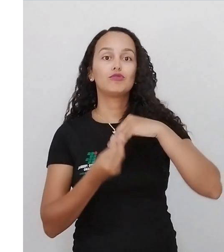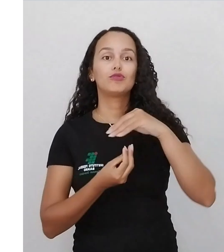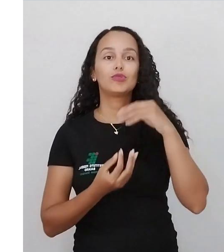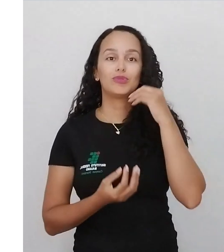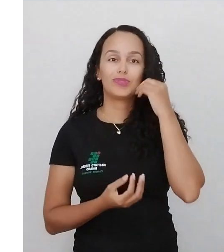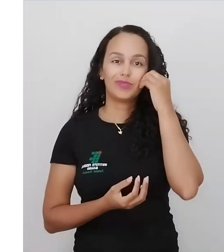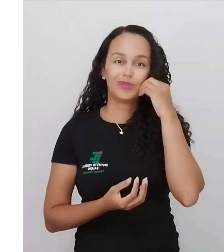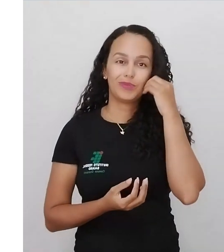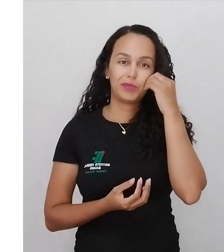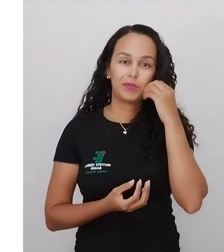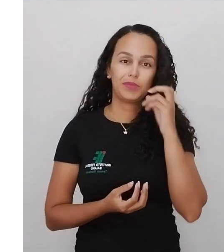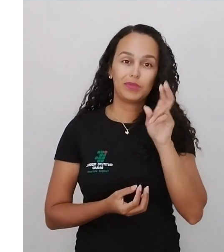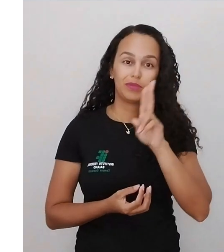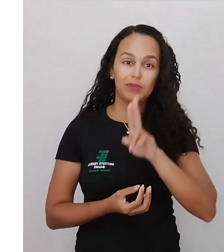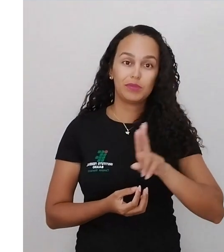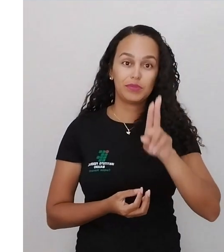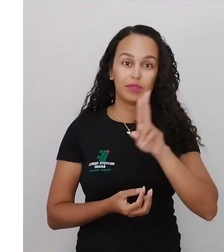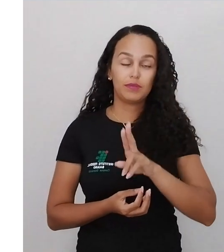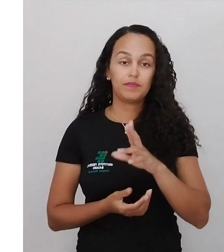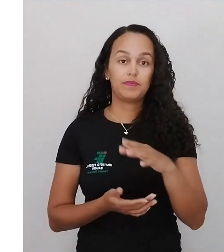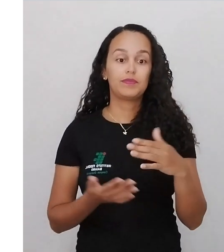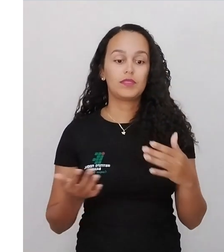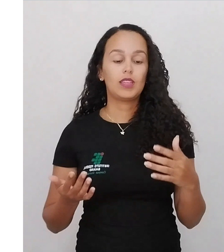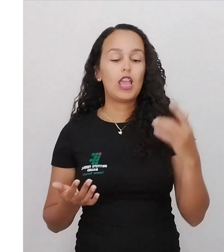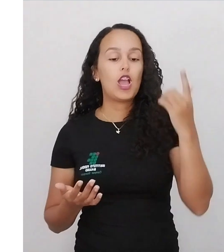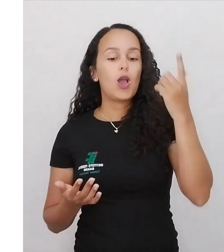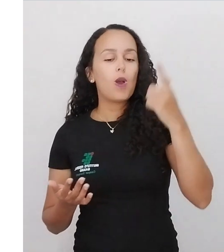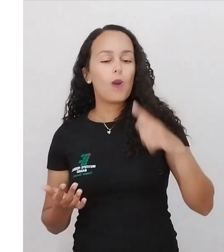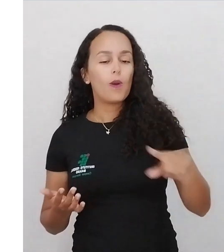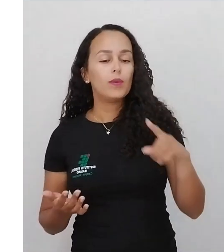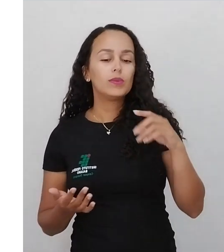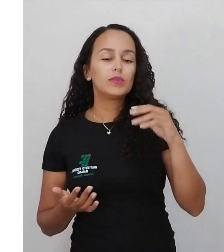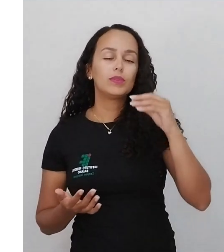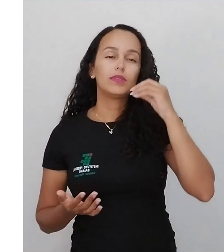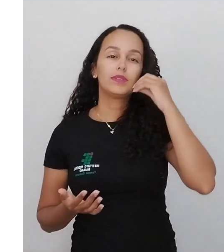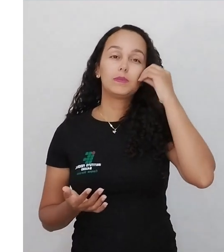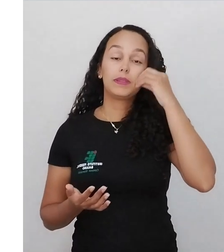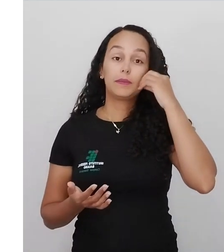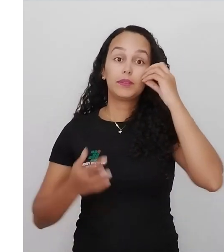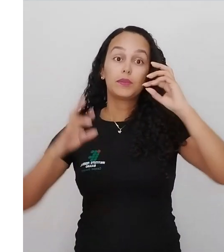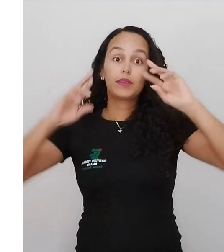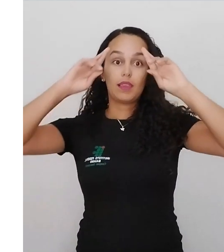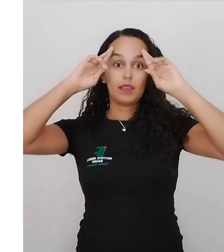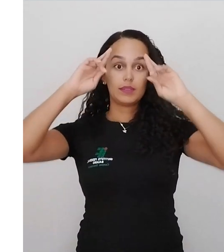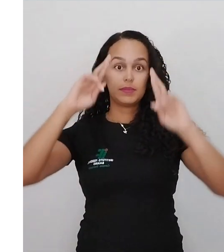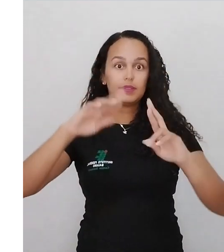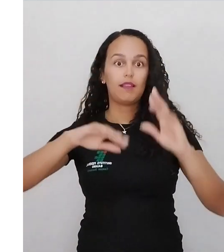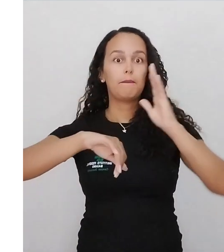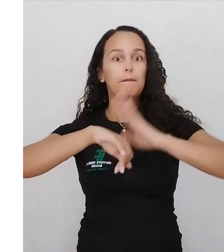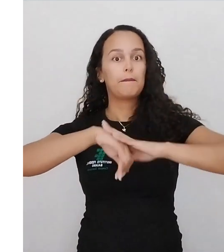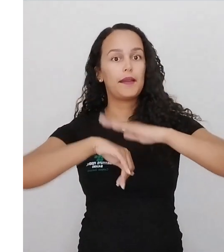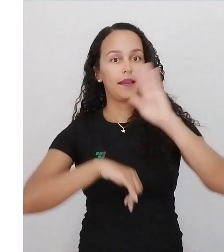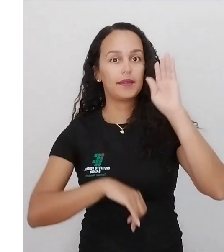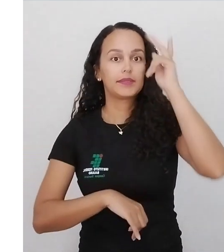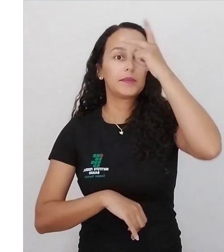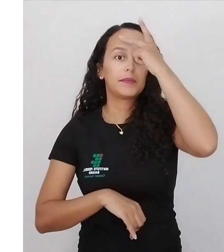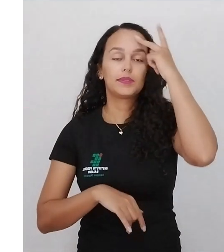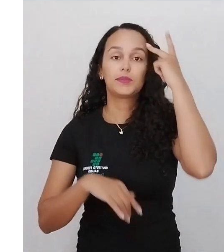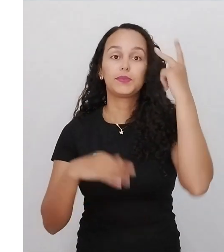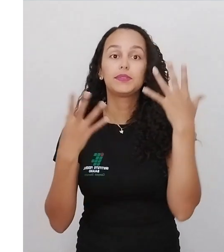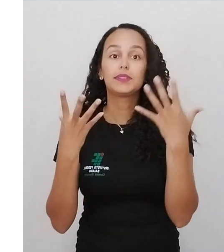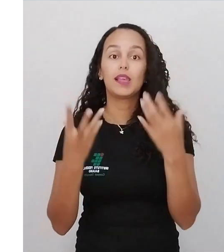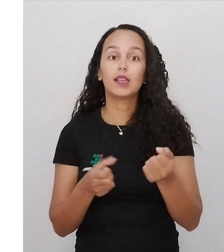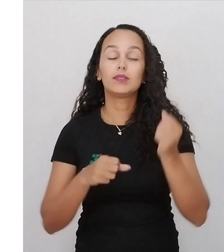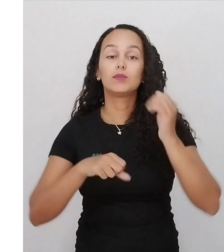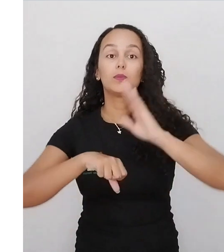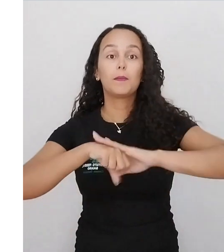nesses experimentos. O experimento que foi o que mais foi respeitado e mais bem